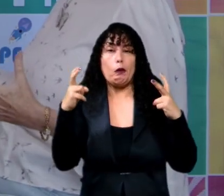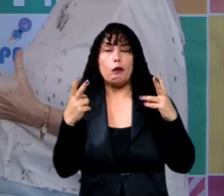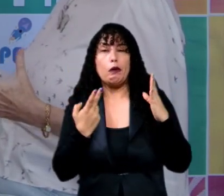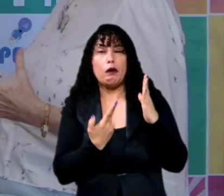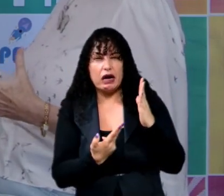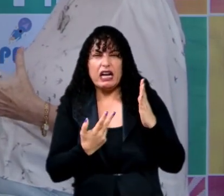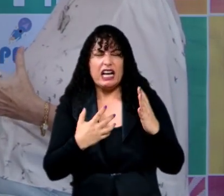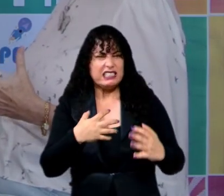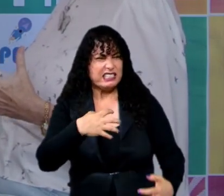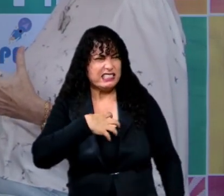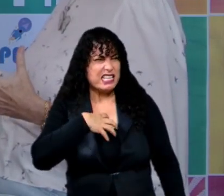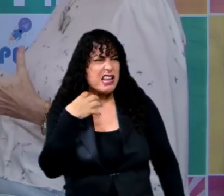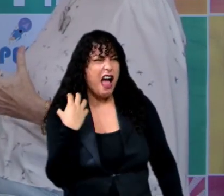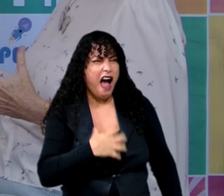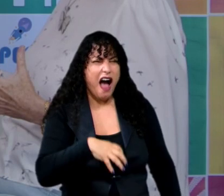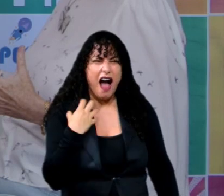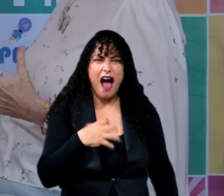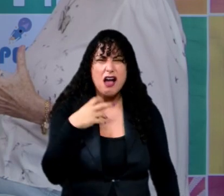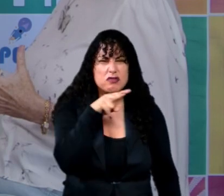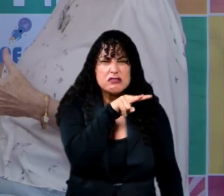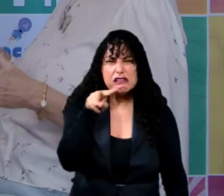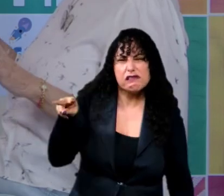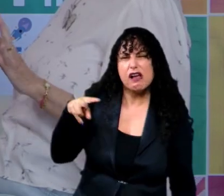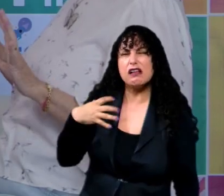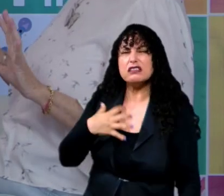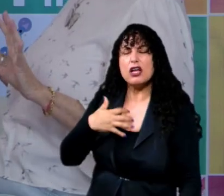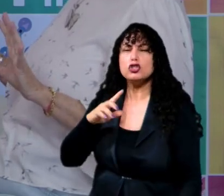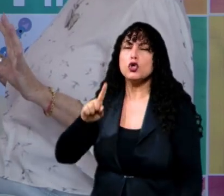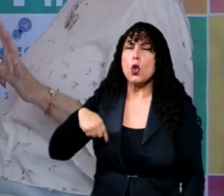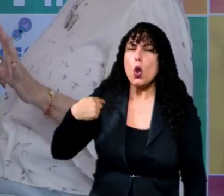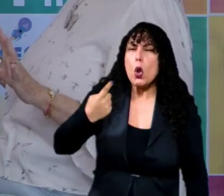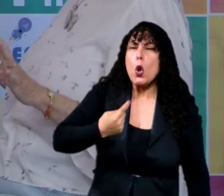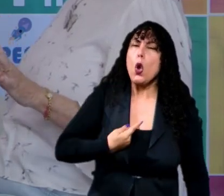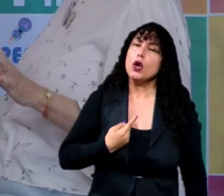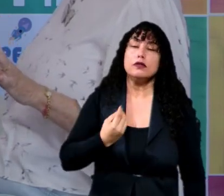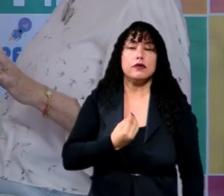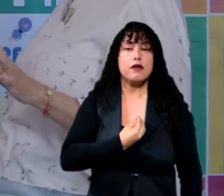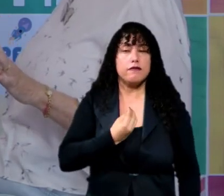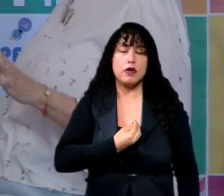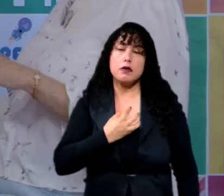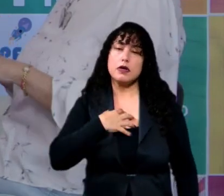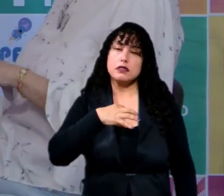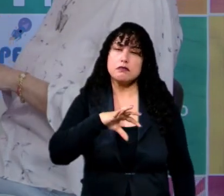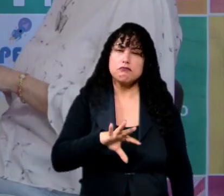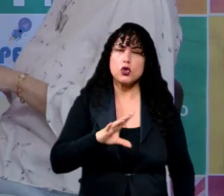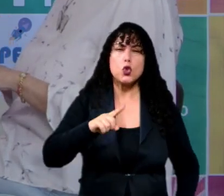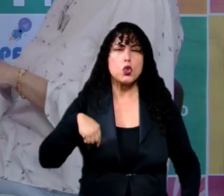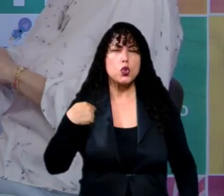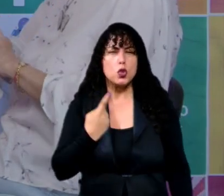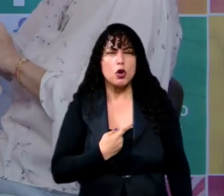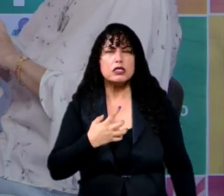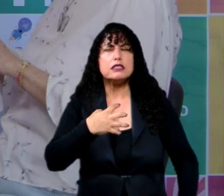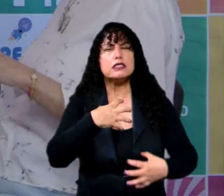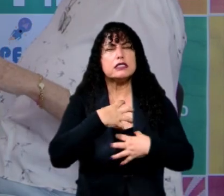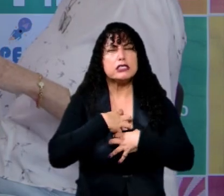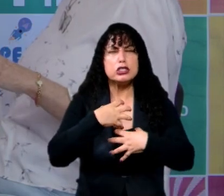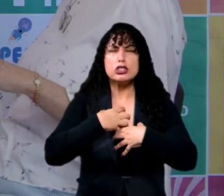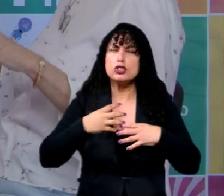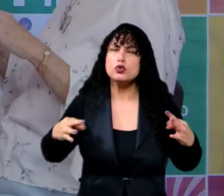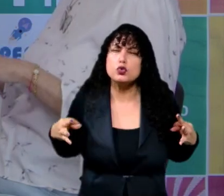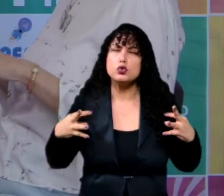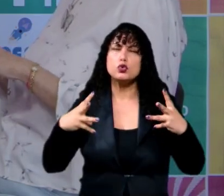sente muita raiva da cena. Todos nós vamos viver isso. Todos nós sentimos